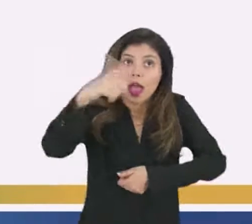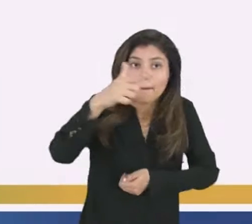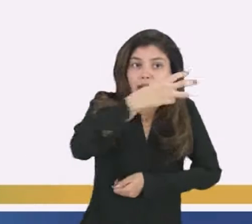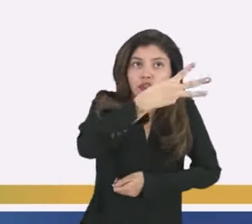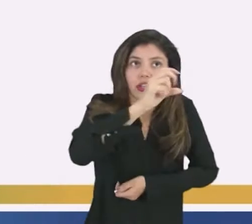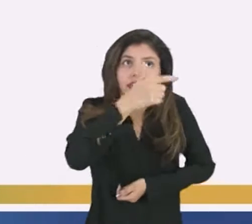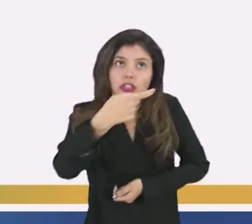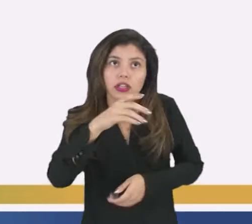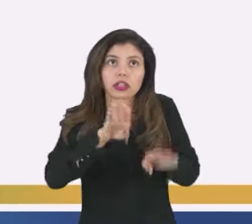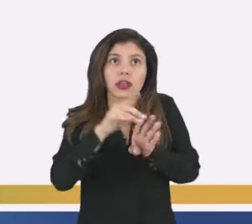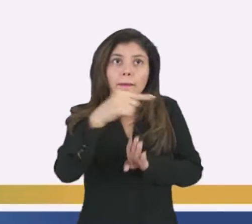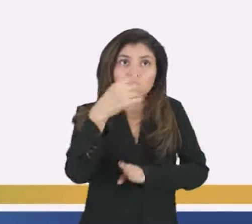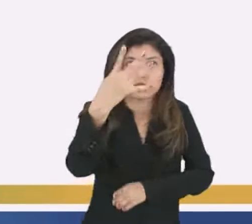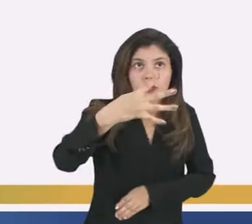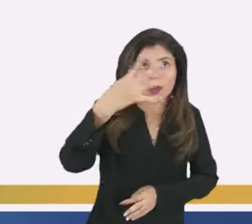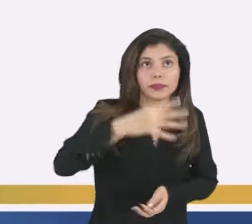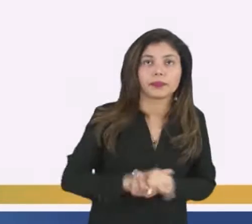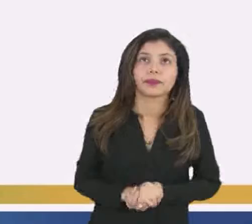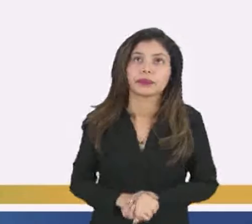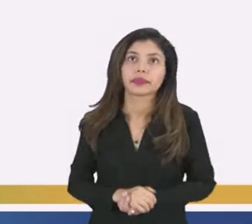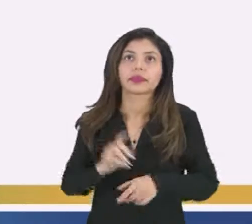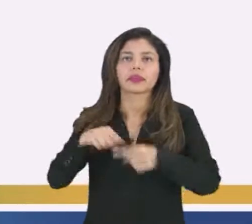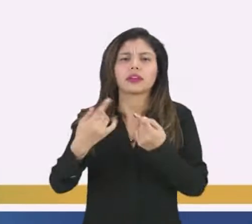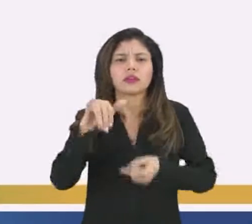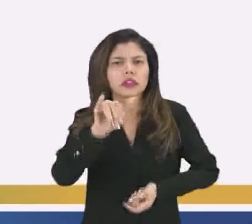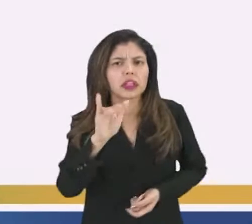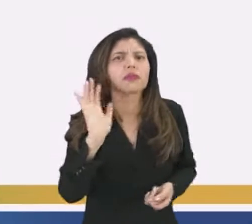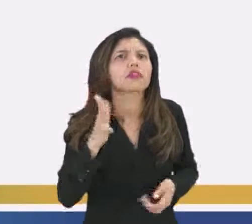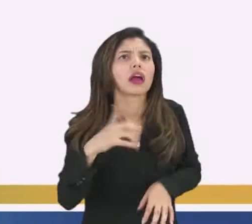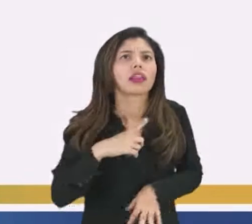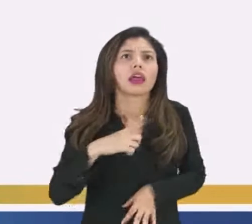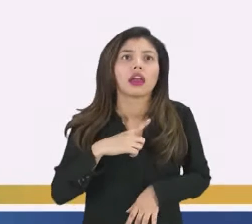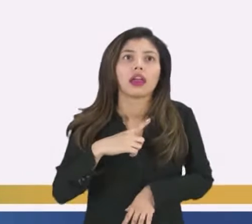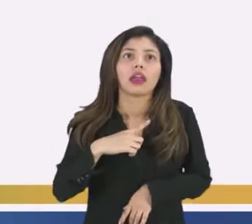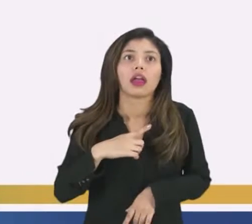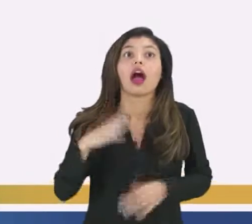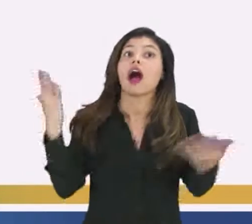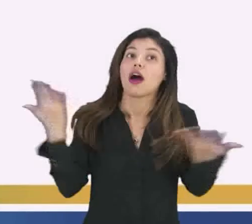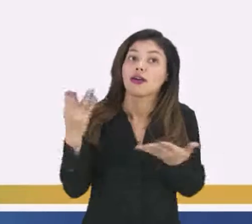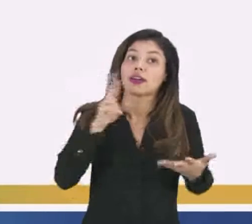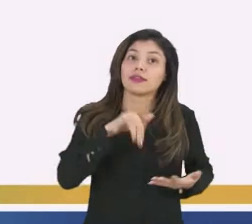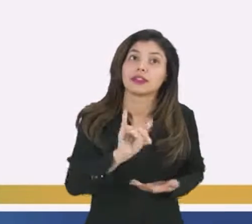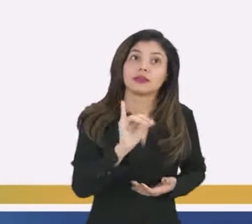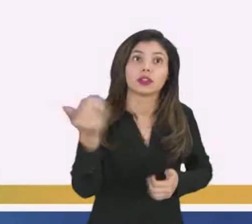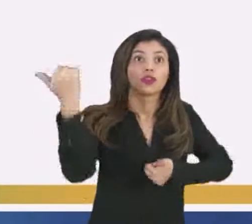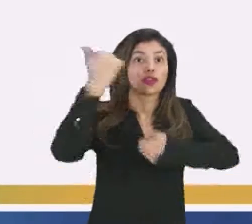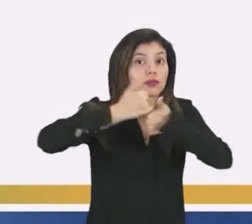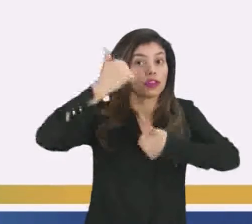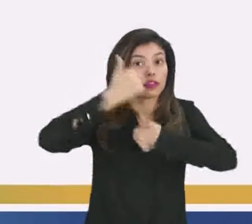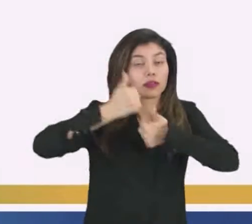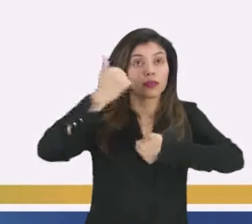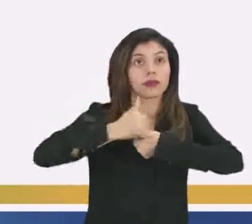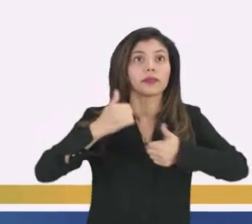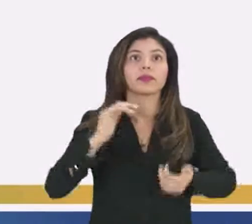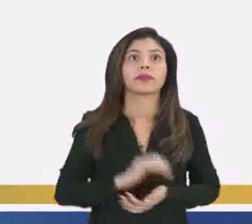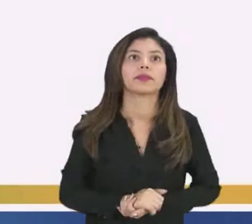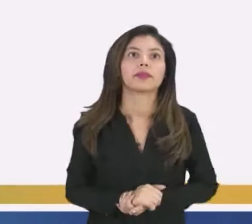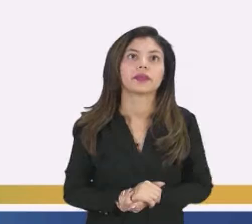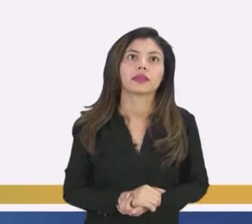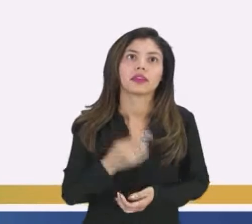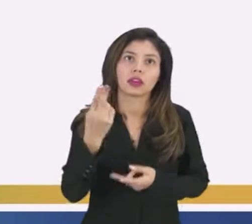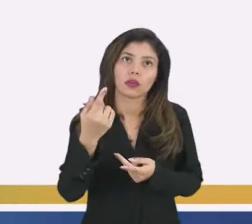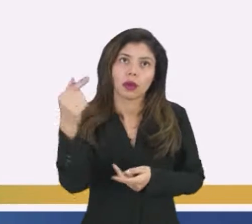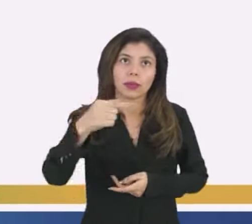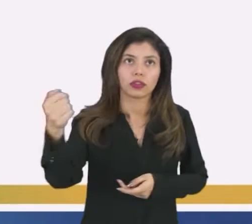o 3x menos 4. Mas aqui não tinha y? Esse y agora tem esse valor, ó, que foi substituído,